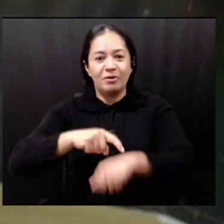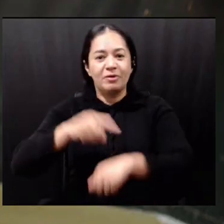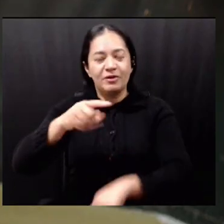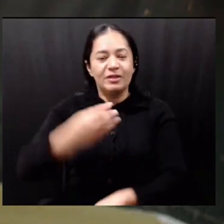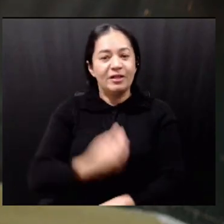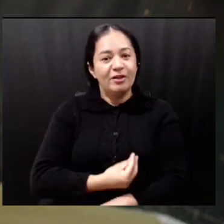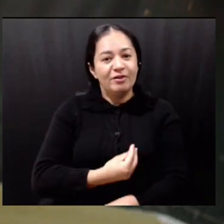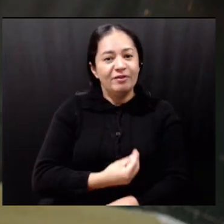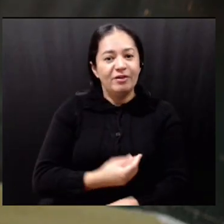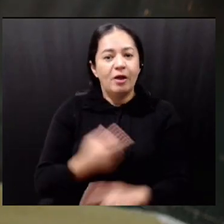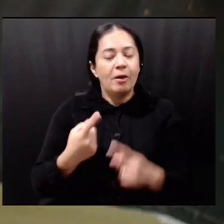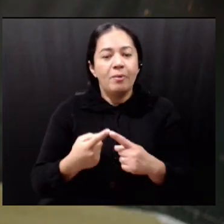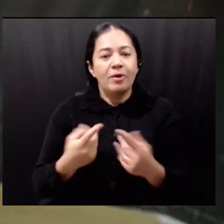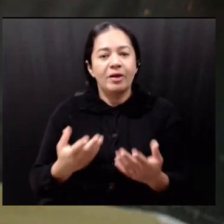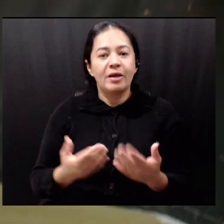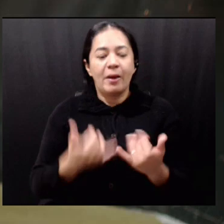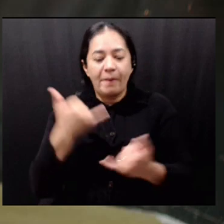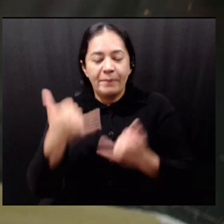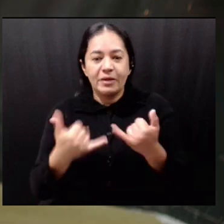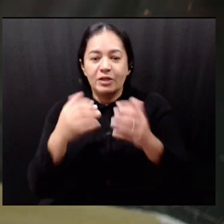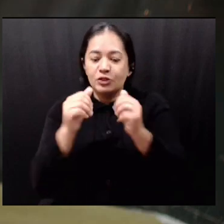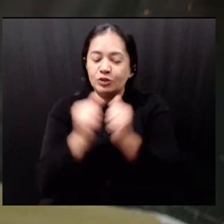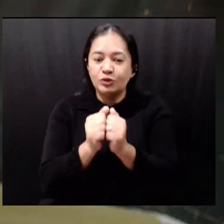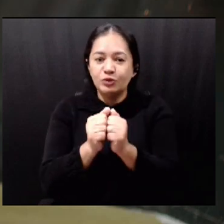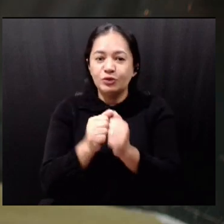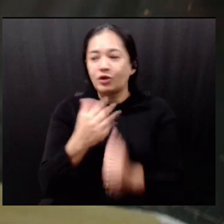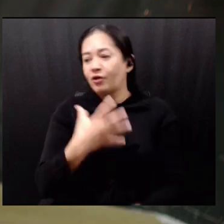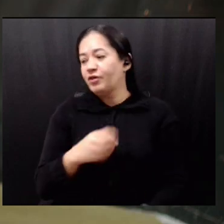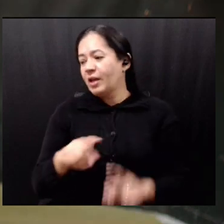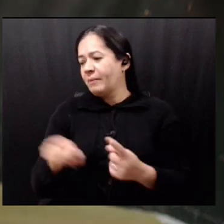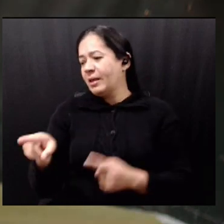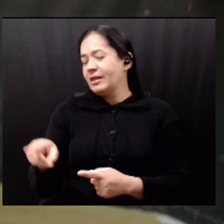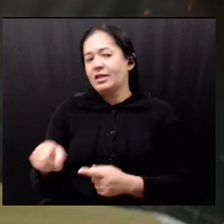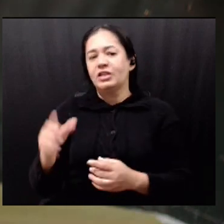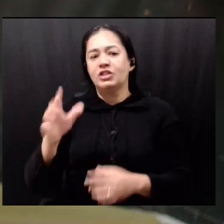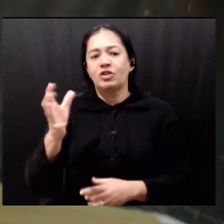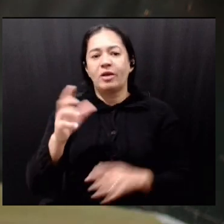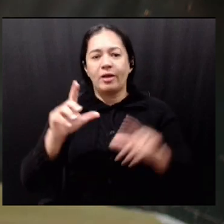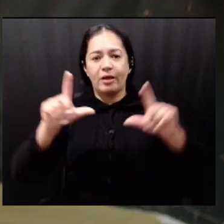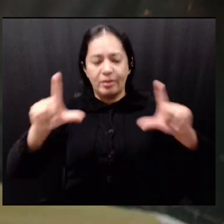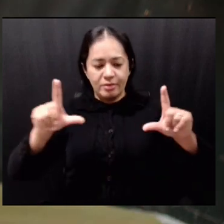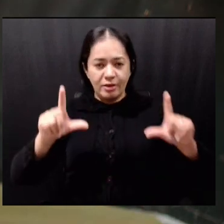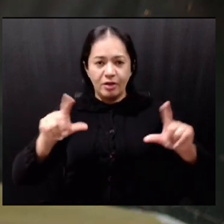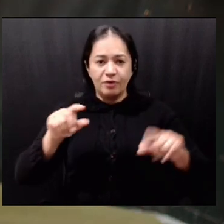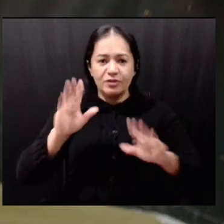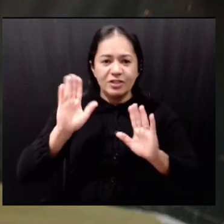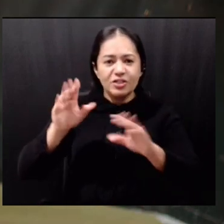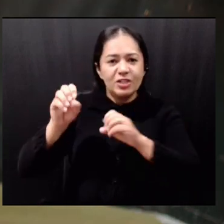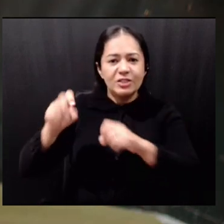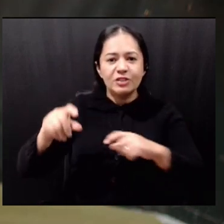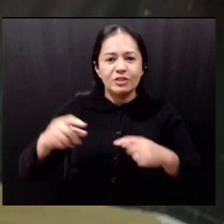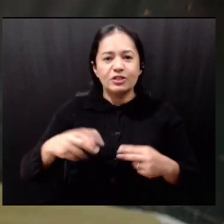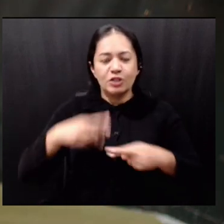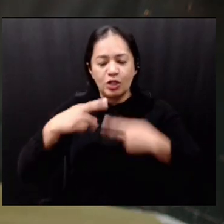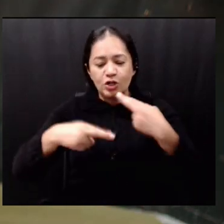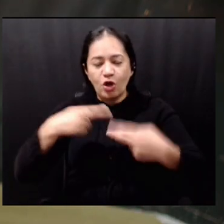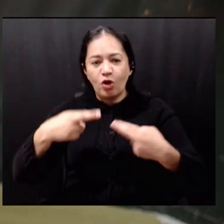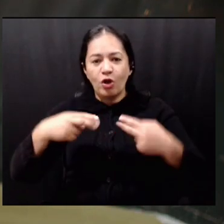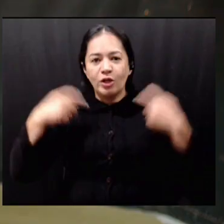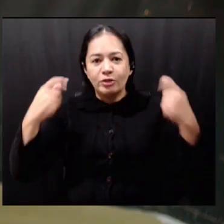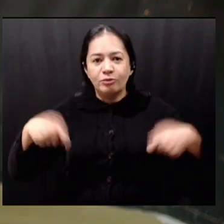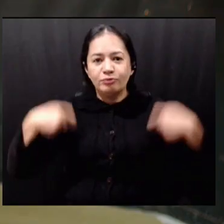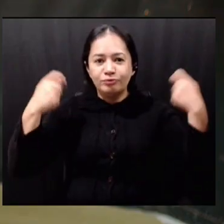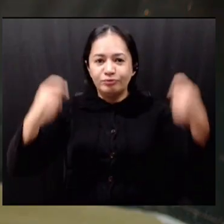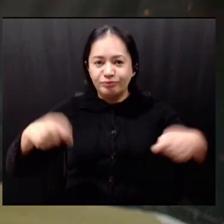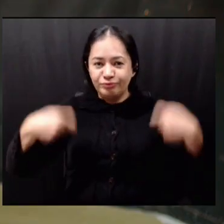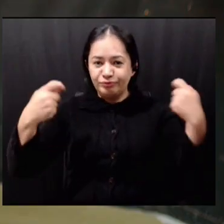não brincar com o seu filho, né? Mas esse menino só quer tela. Você já ensinou a pular corda? Você toma a decisão, né?